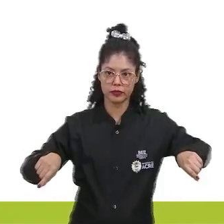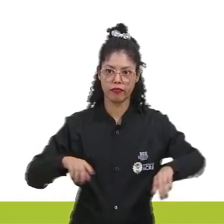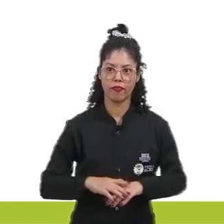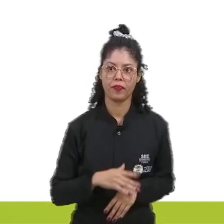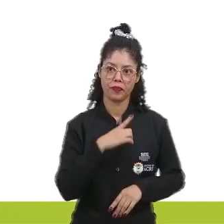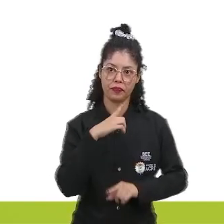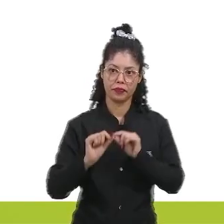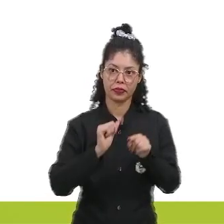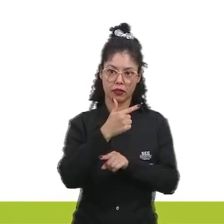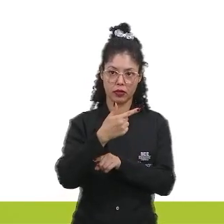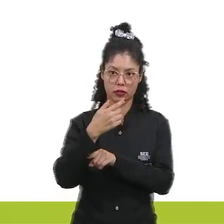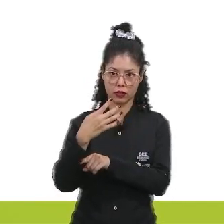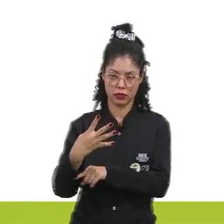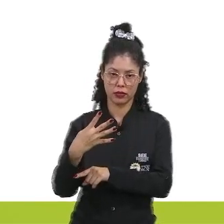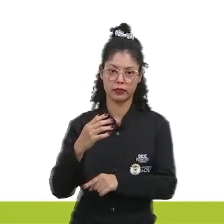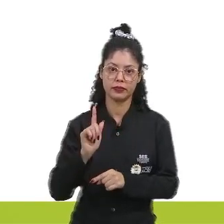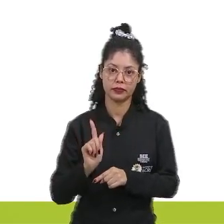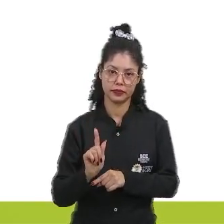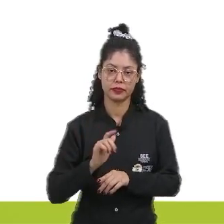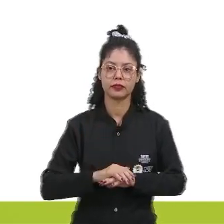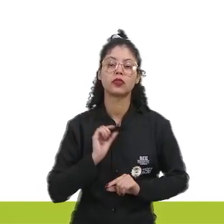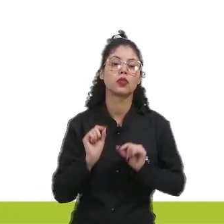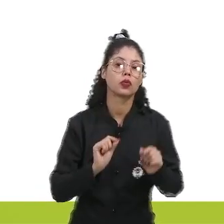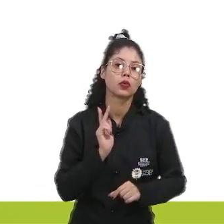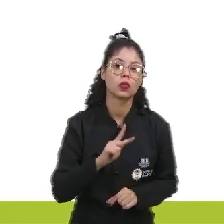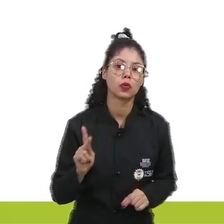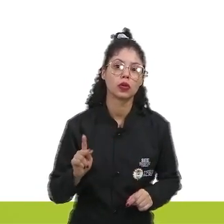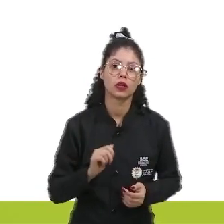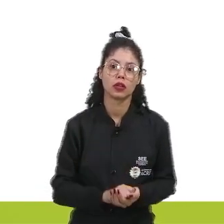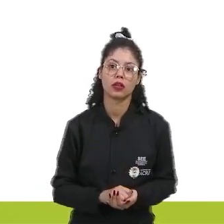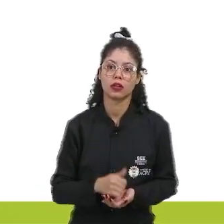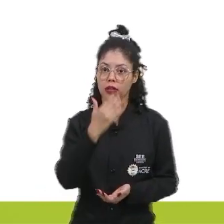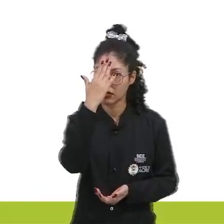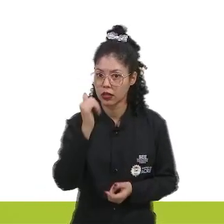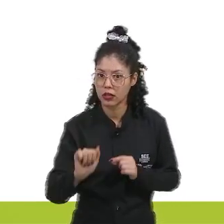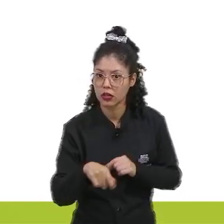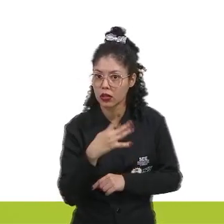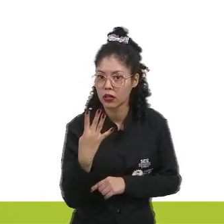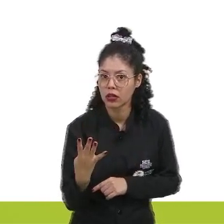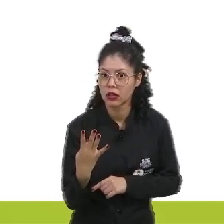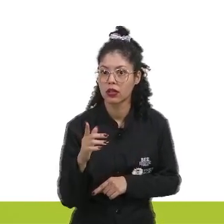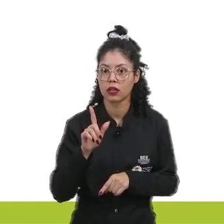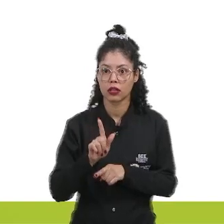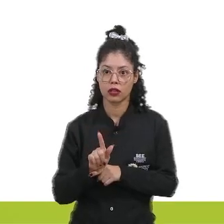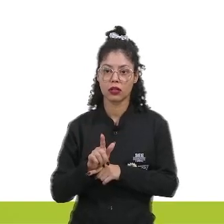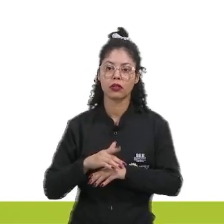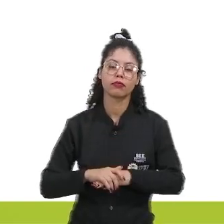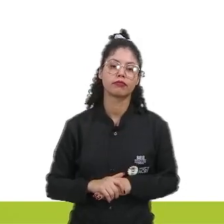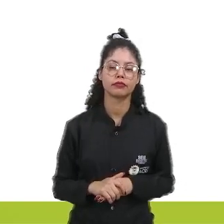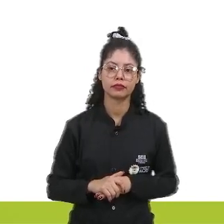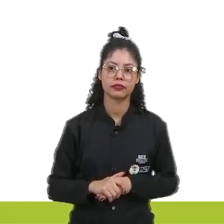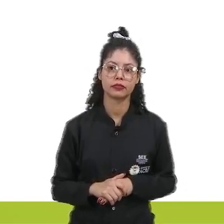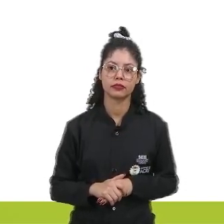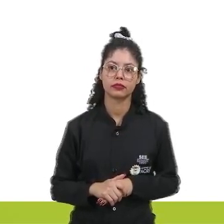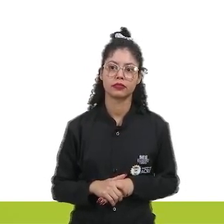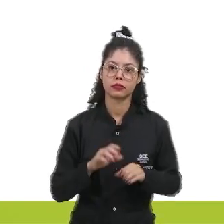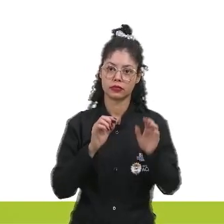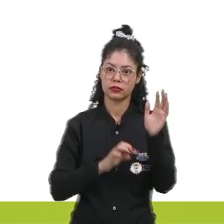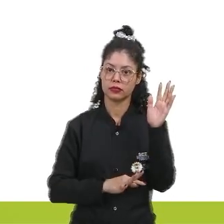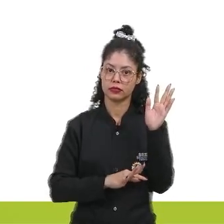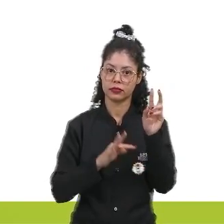e eu tenho 24 gramas. O problema traz para a gente o quê? O problema ele quer saber quantos gramas ele tem, né? Dado um volume